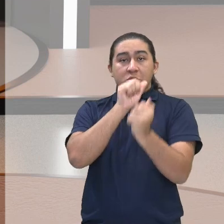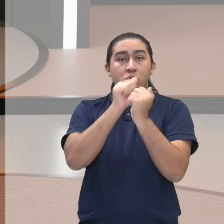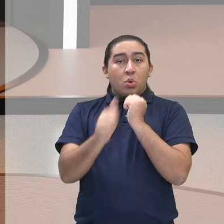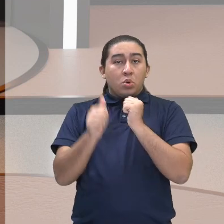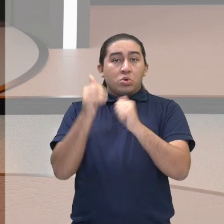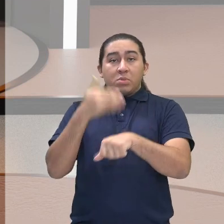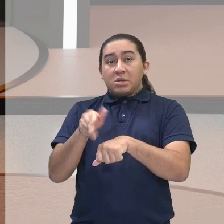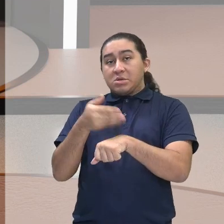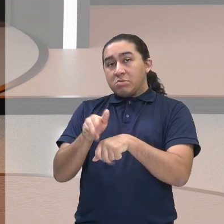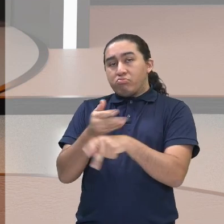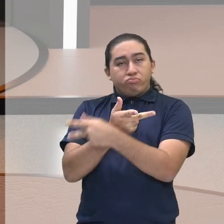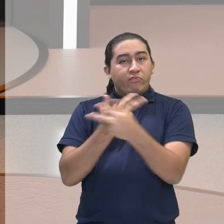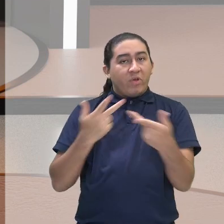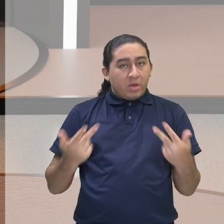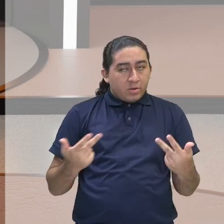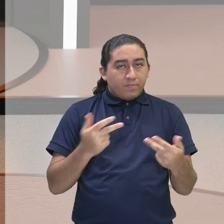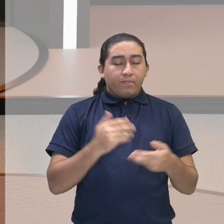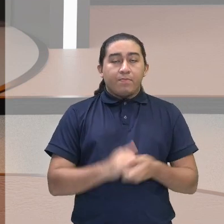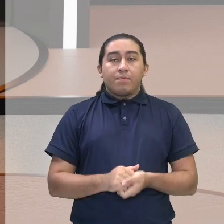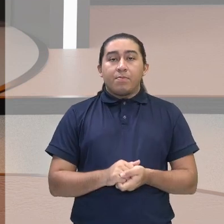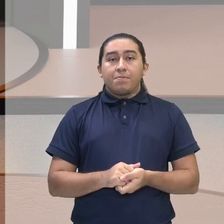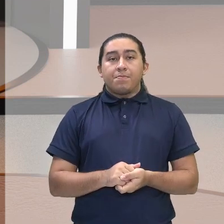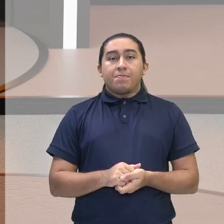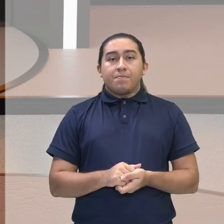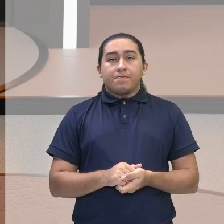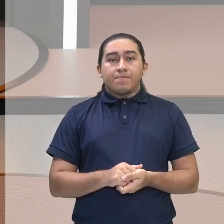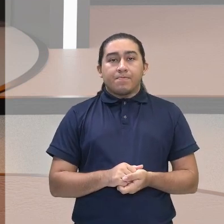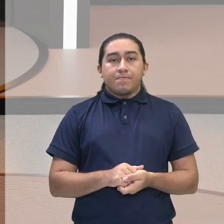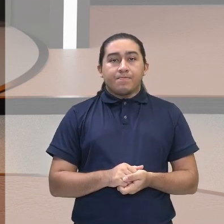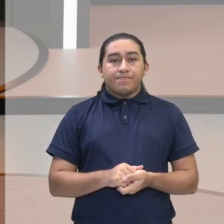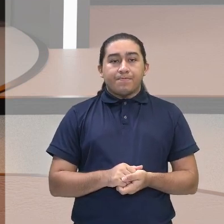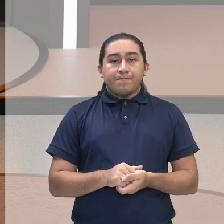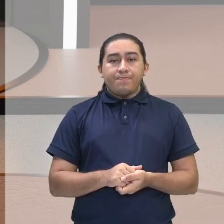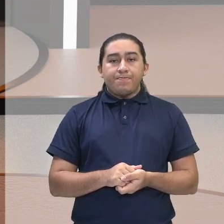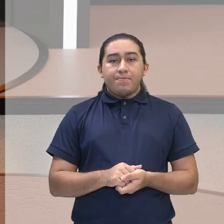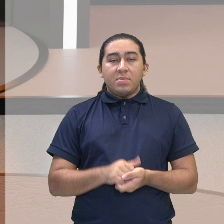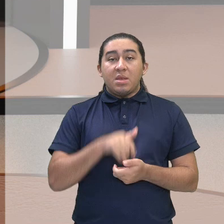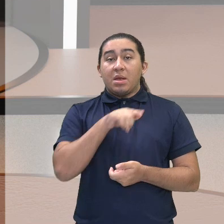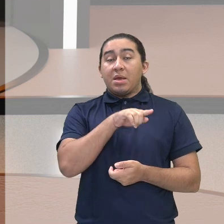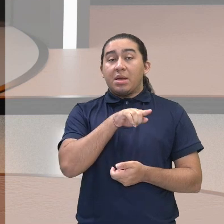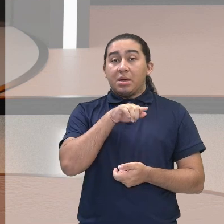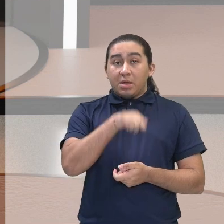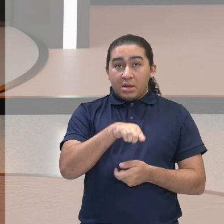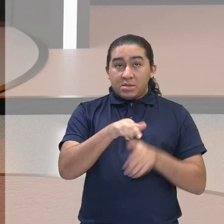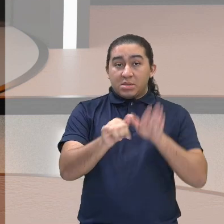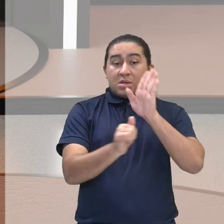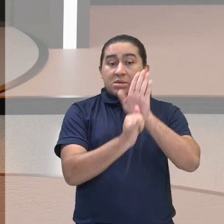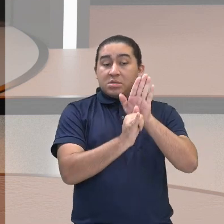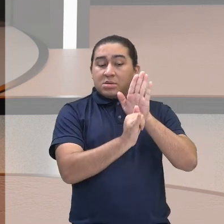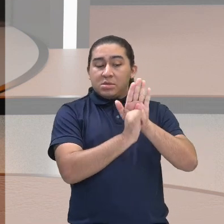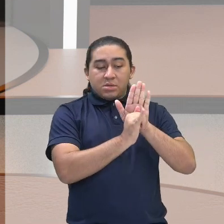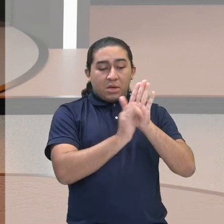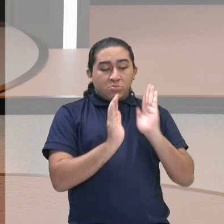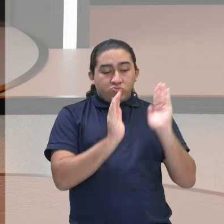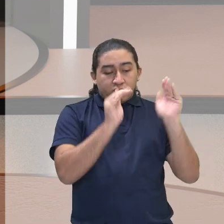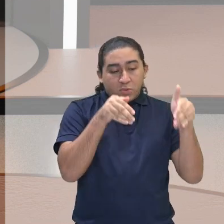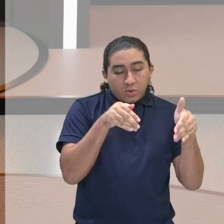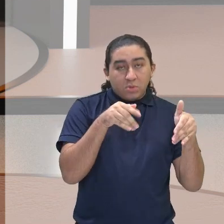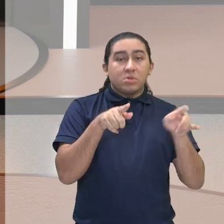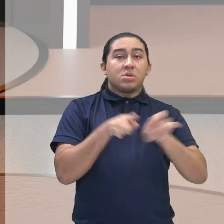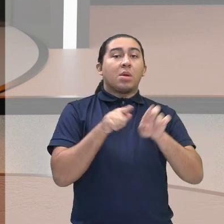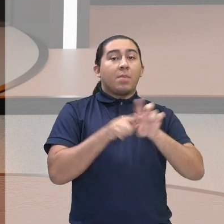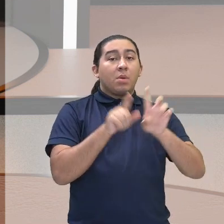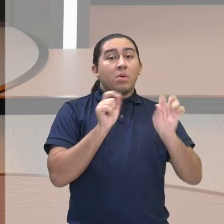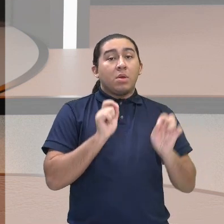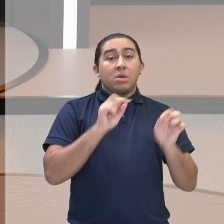esportes, enfim. Então, esse processo, né, de identidade, ele também perpassa